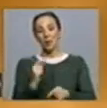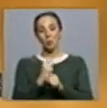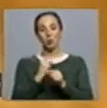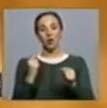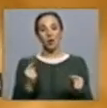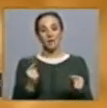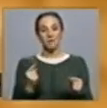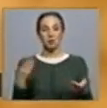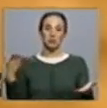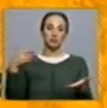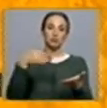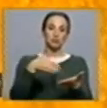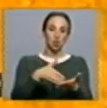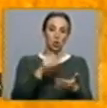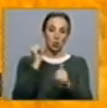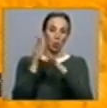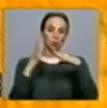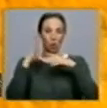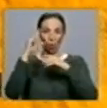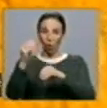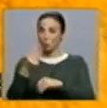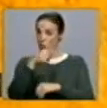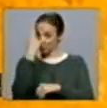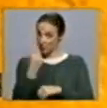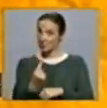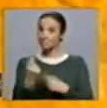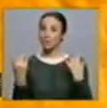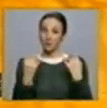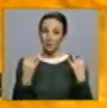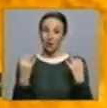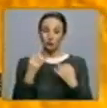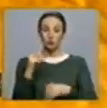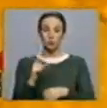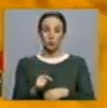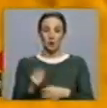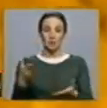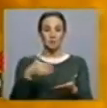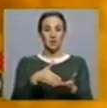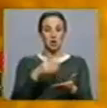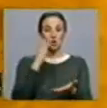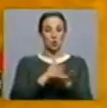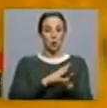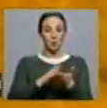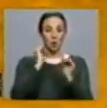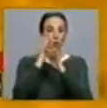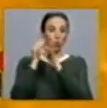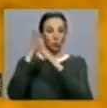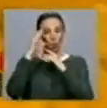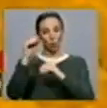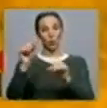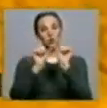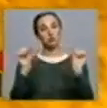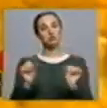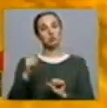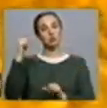consegue aterrar numa outra Lua. E então não é todos os dias que nunca mais voltámos a aterrar em qualquer outra Lua do Sistema Solar. Portanto,